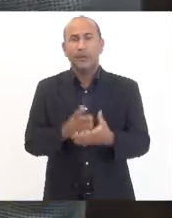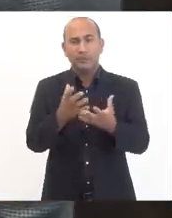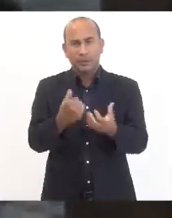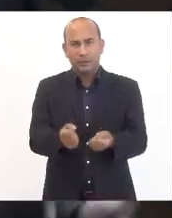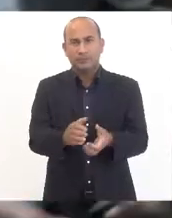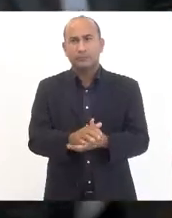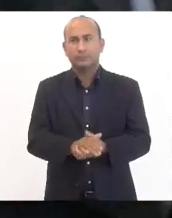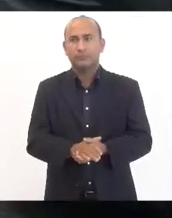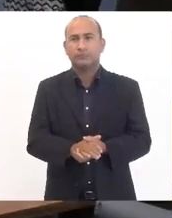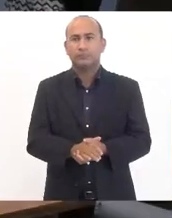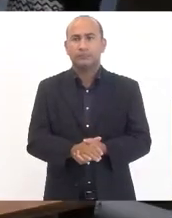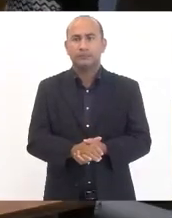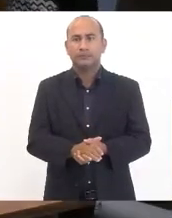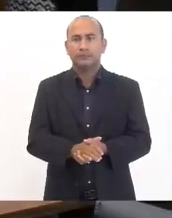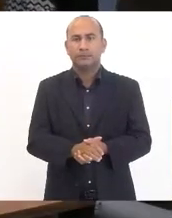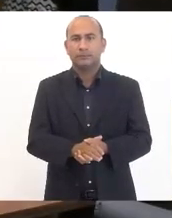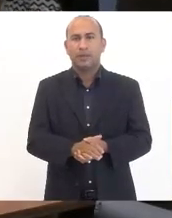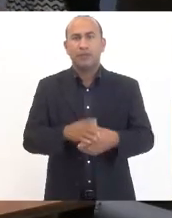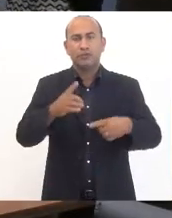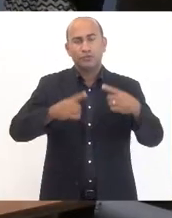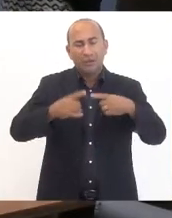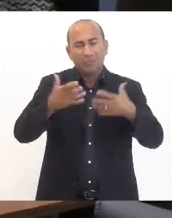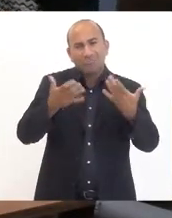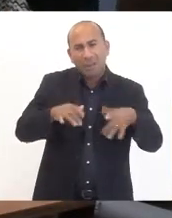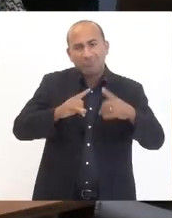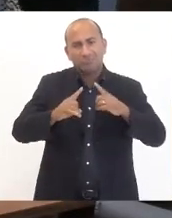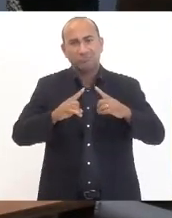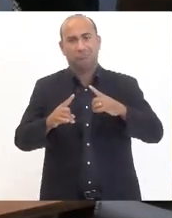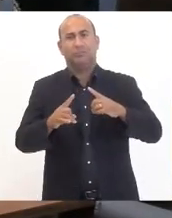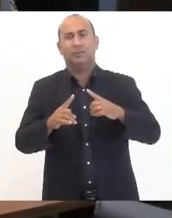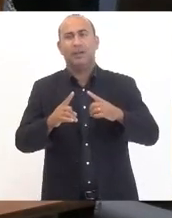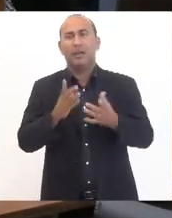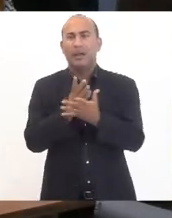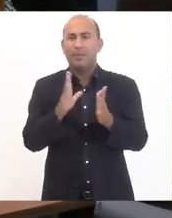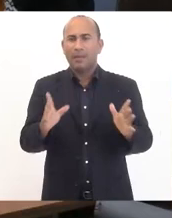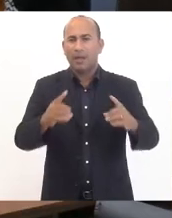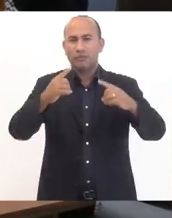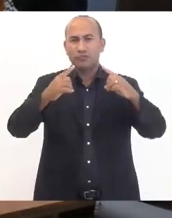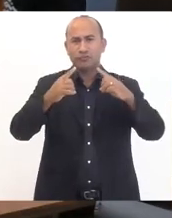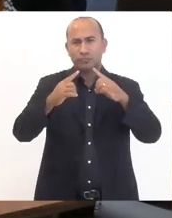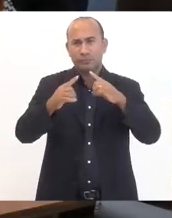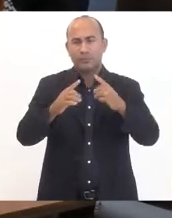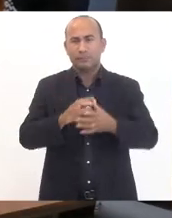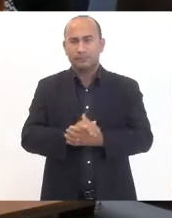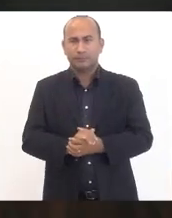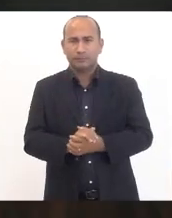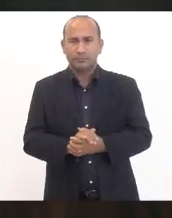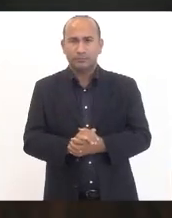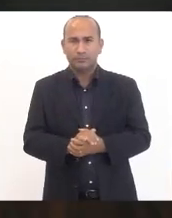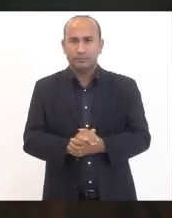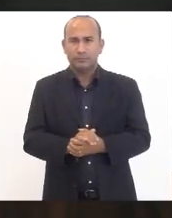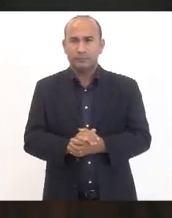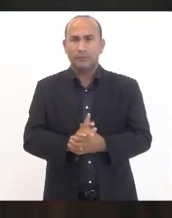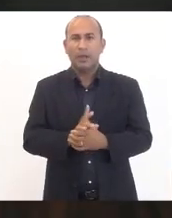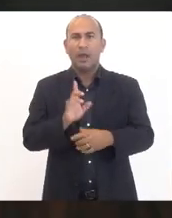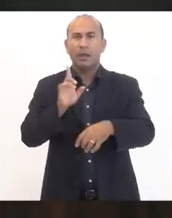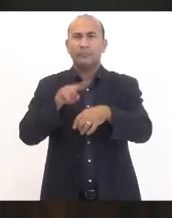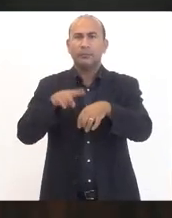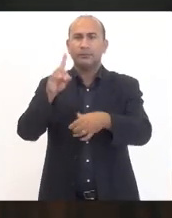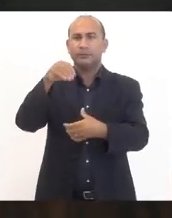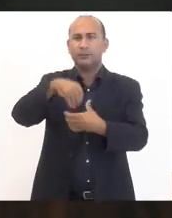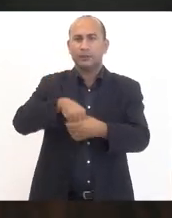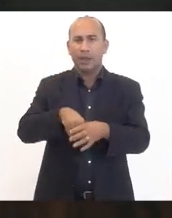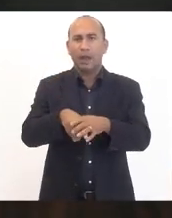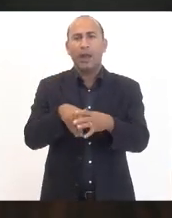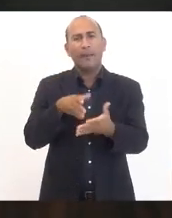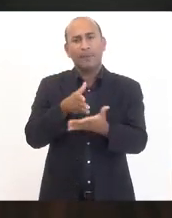Favorável. Pareceres emitidos em discussão. Não havendo que queira discutir, cerrada a discussão. Em votação. Os senhores